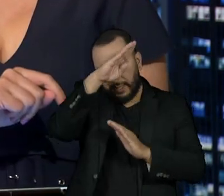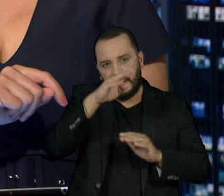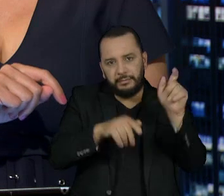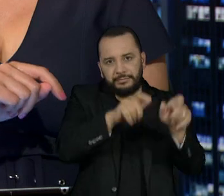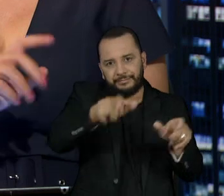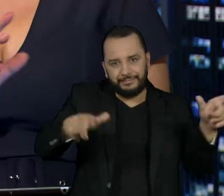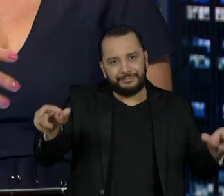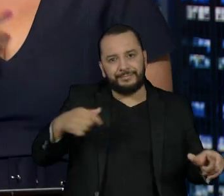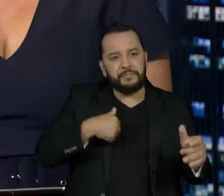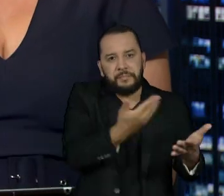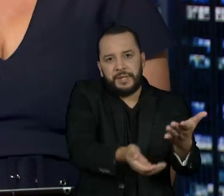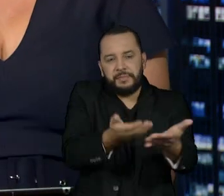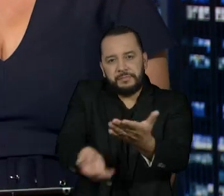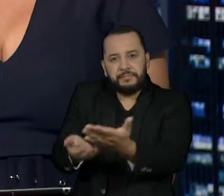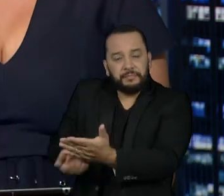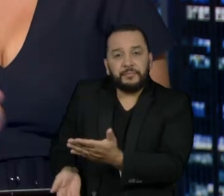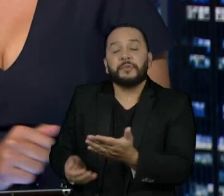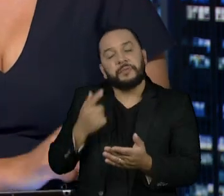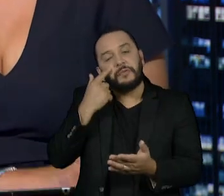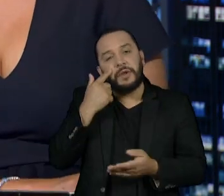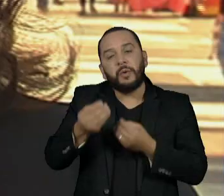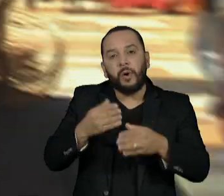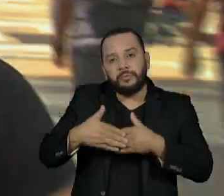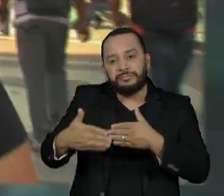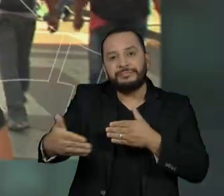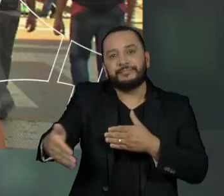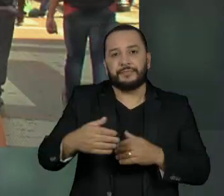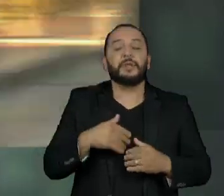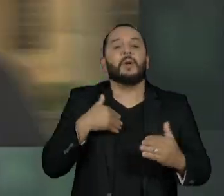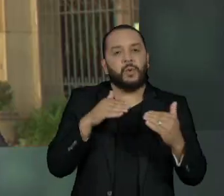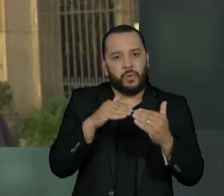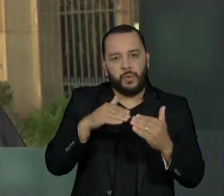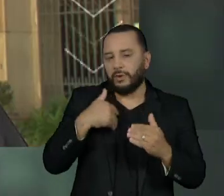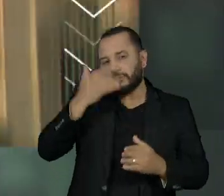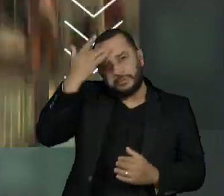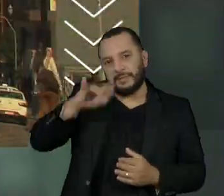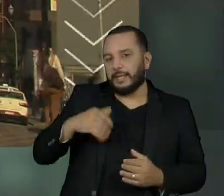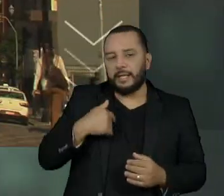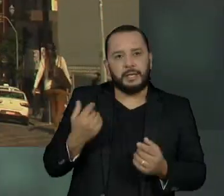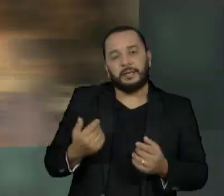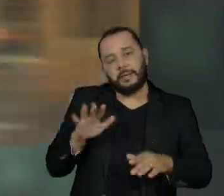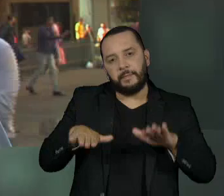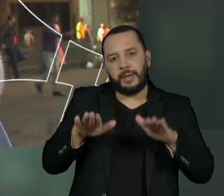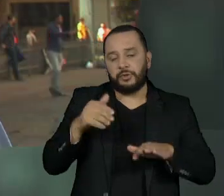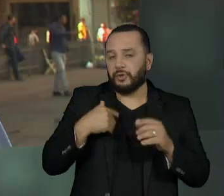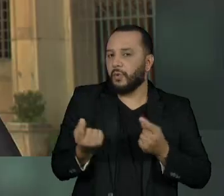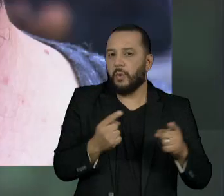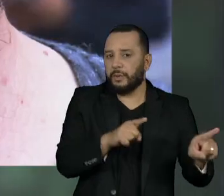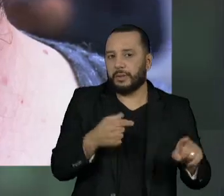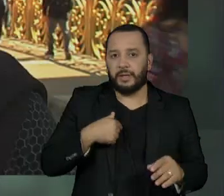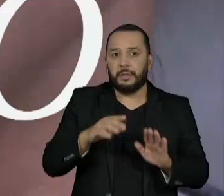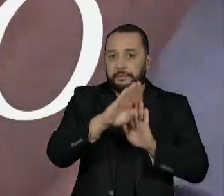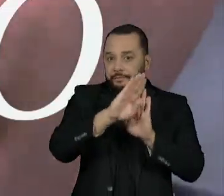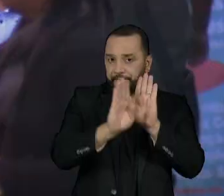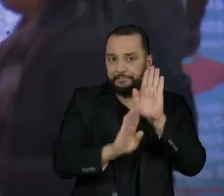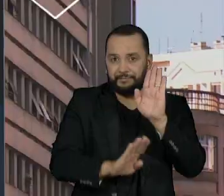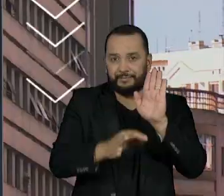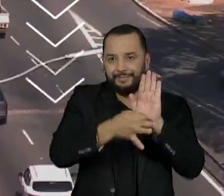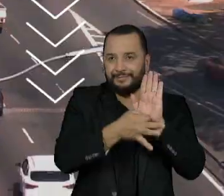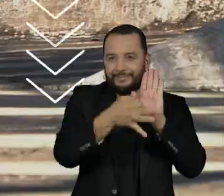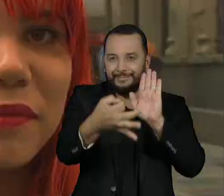dessas eleições e o que esperar daqui para frente? Sou a favor. Não sei. Depende. Sou contra.